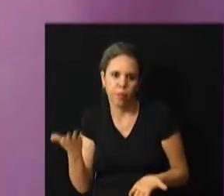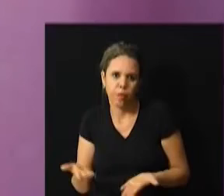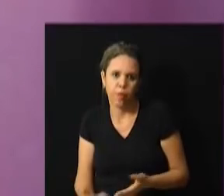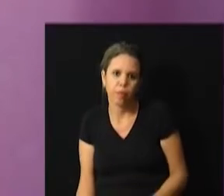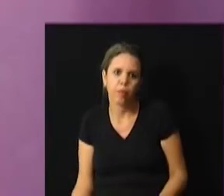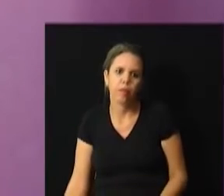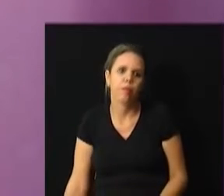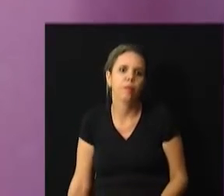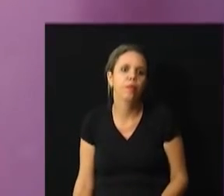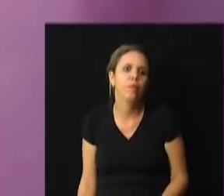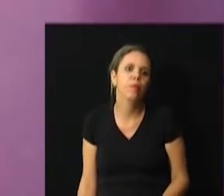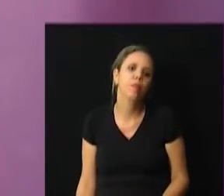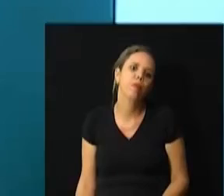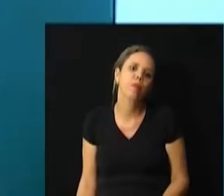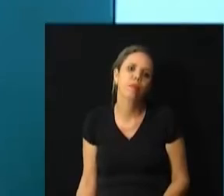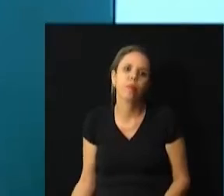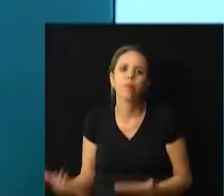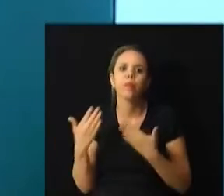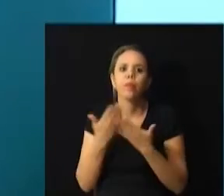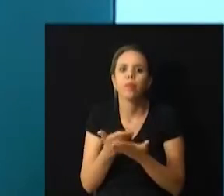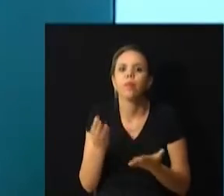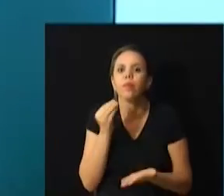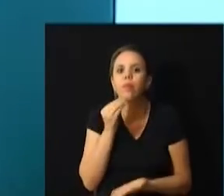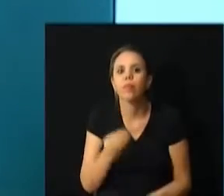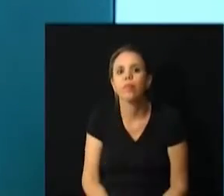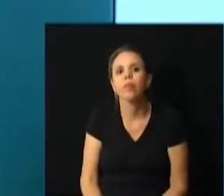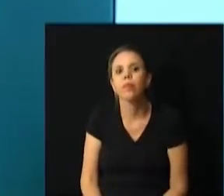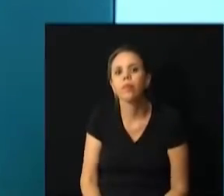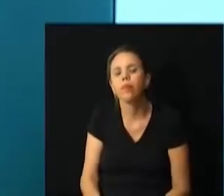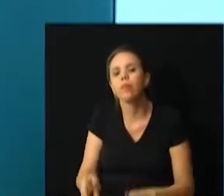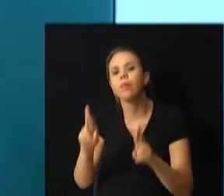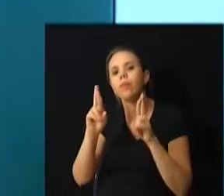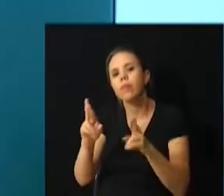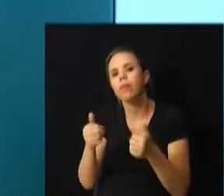que está assistindo a gente nesse momento. Eu que agradeço essa